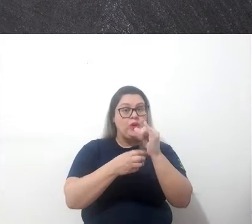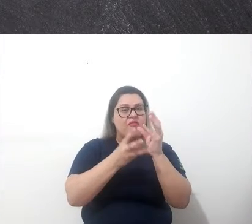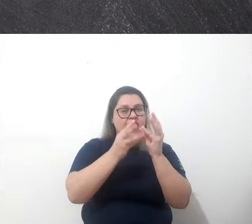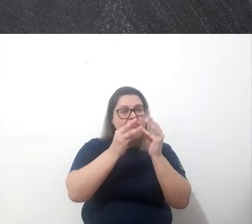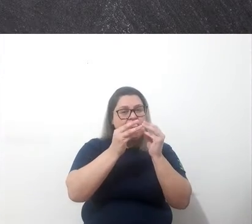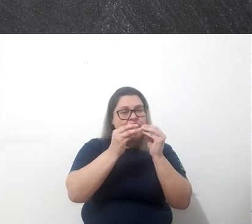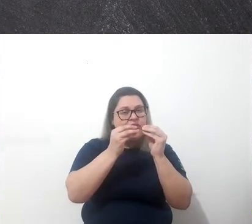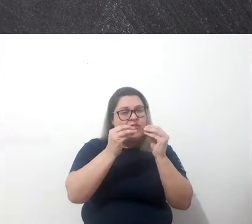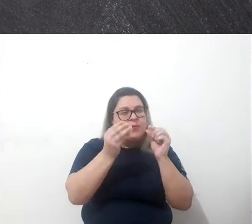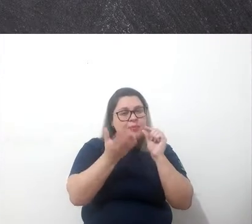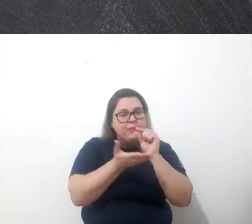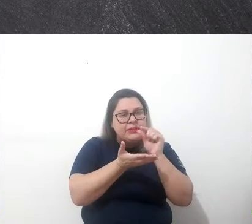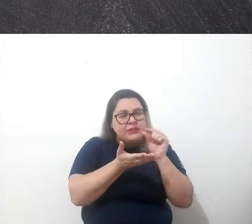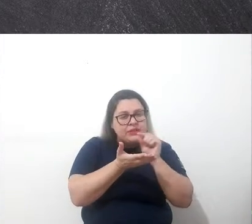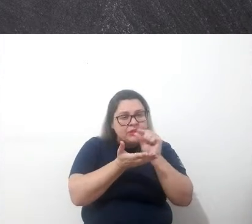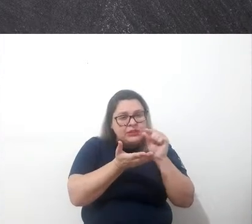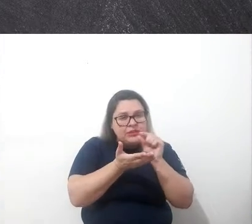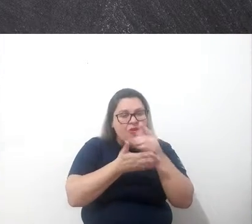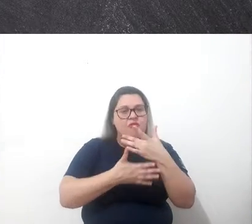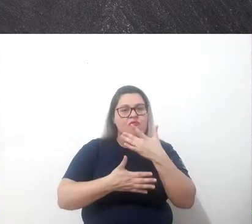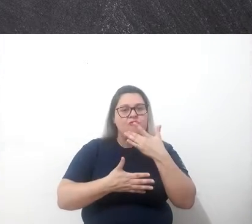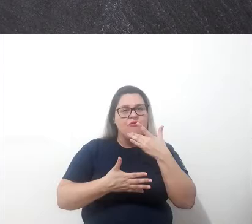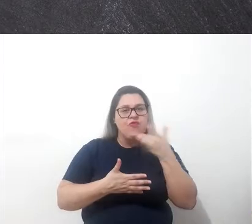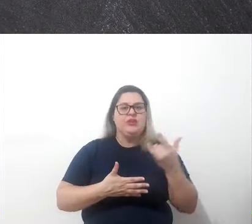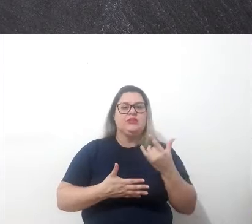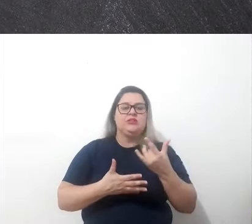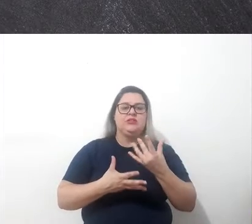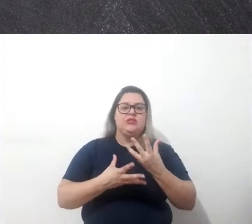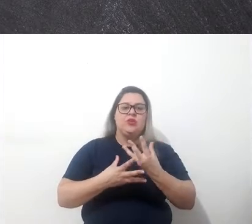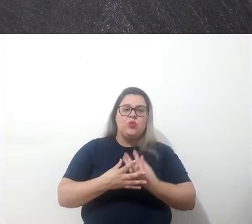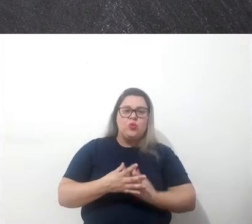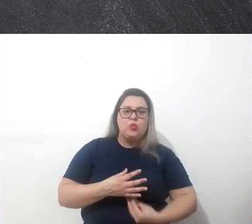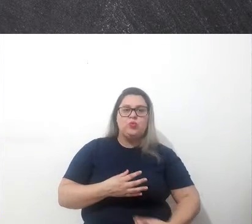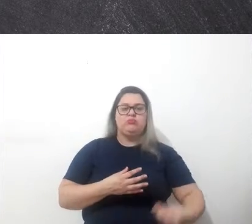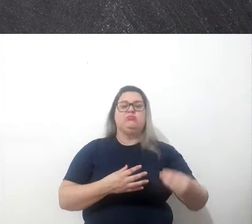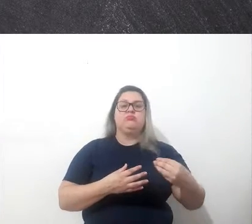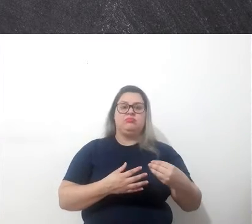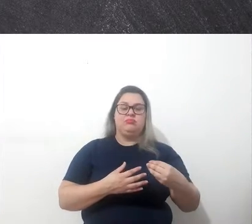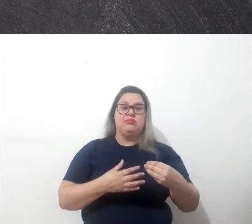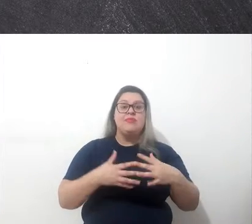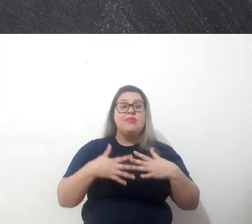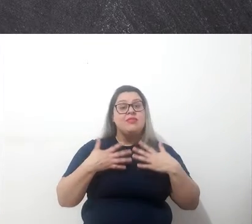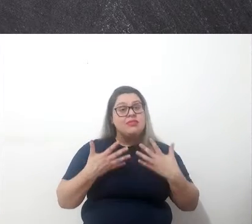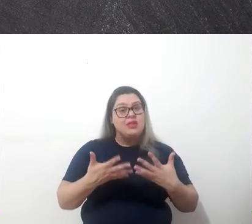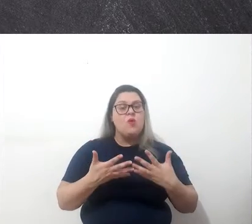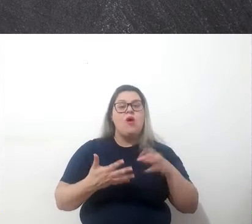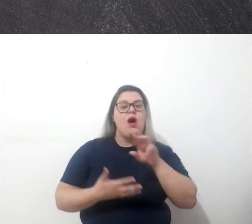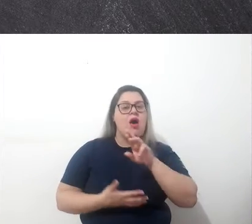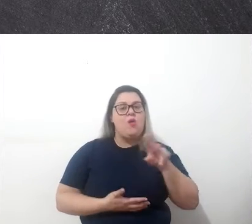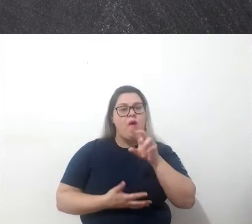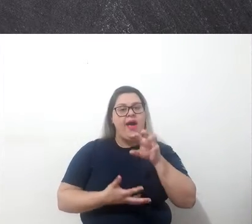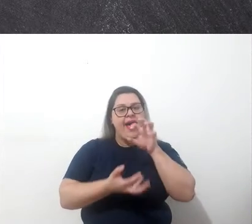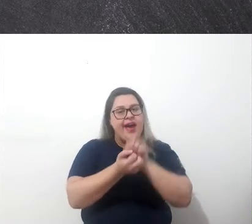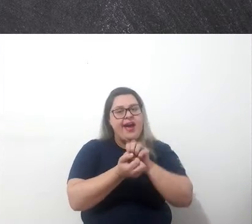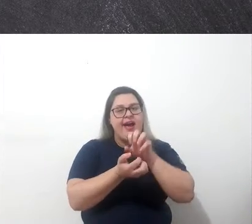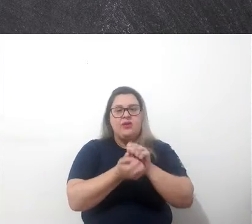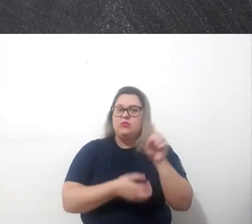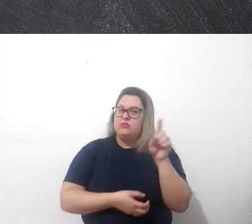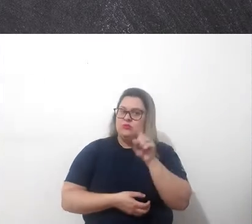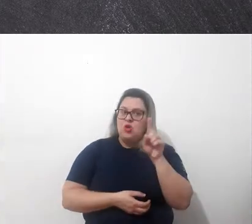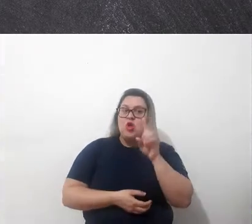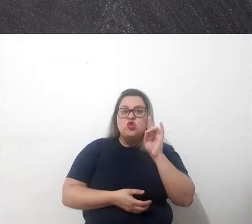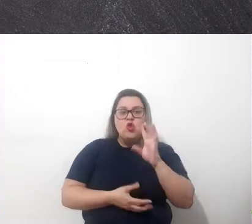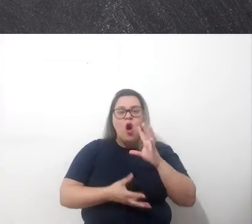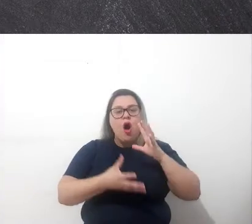bem pequenininhas para facilitar a digestão. Então ela não digere, ela só parte em pedaços menores